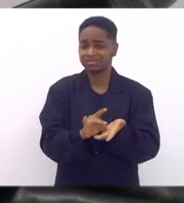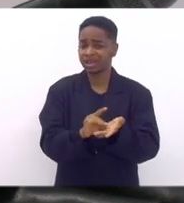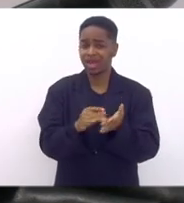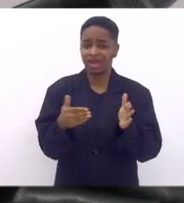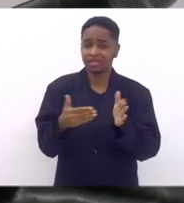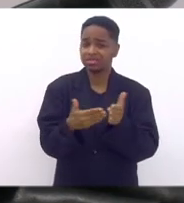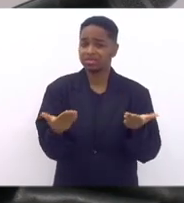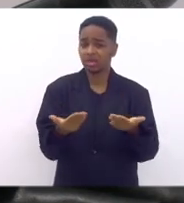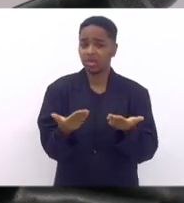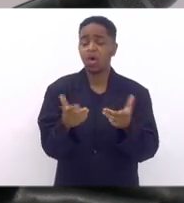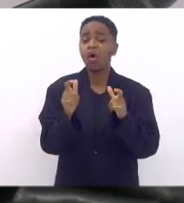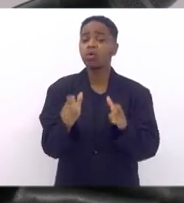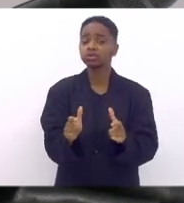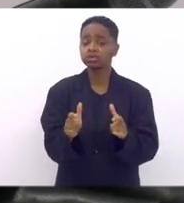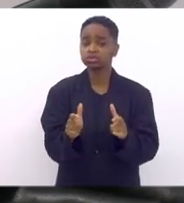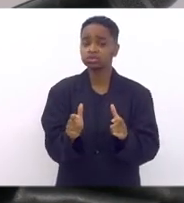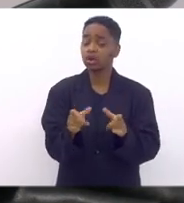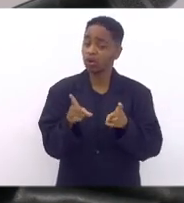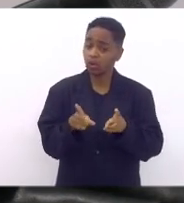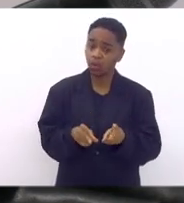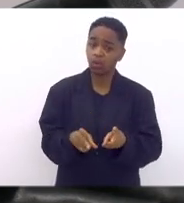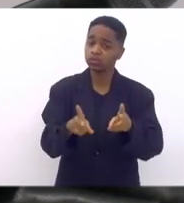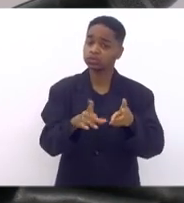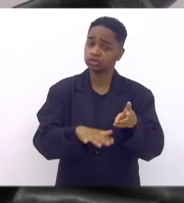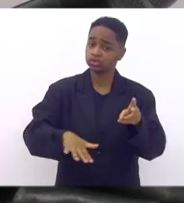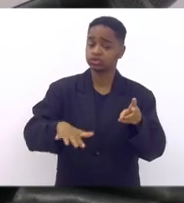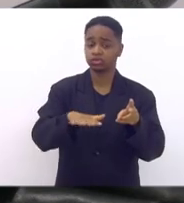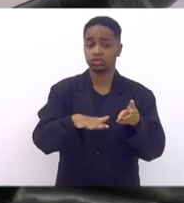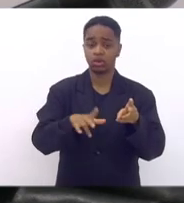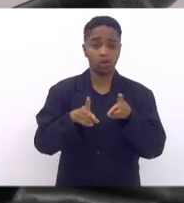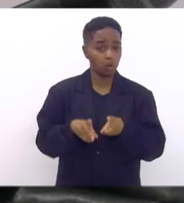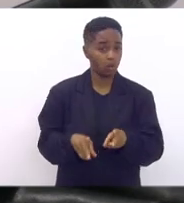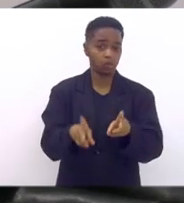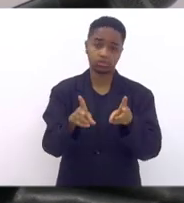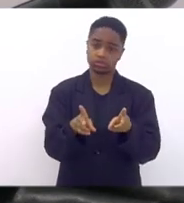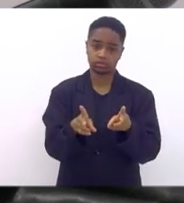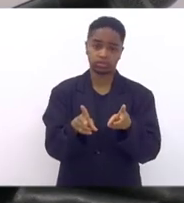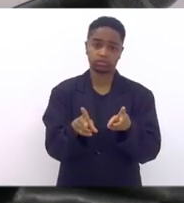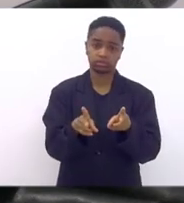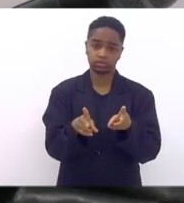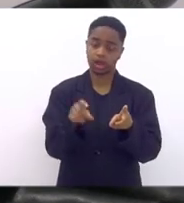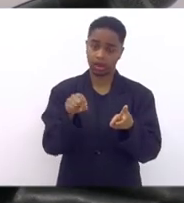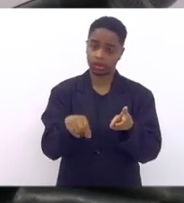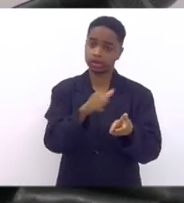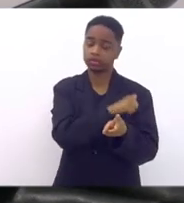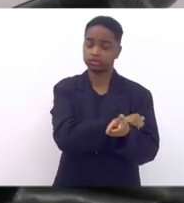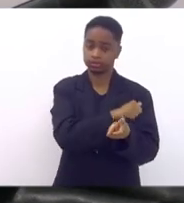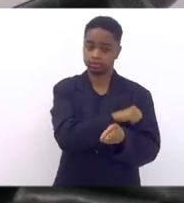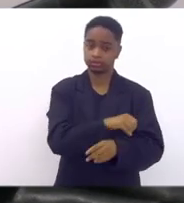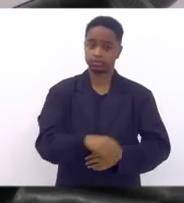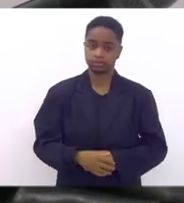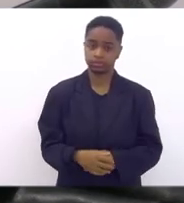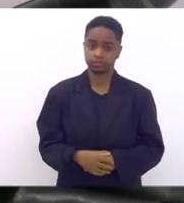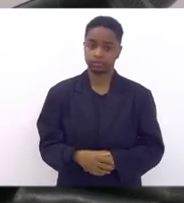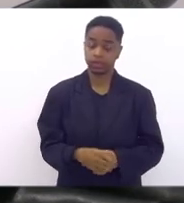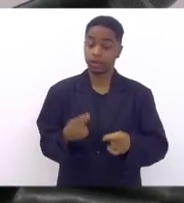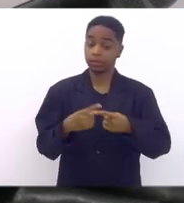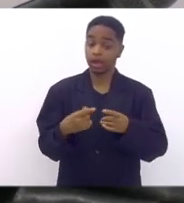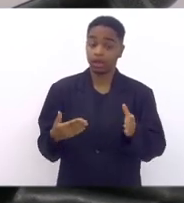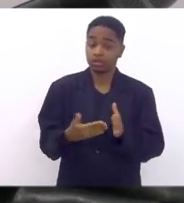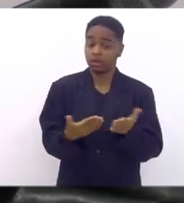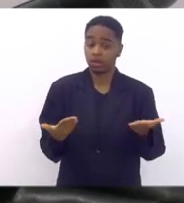hoje esse navio tá onde tá no porto tá tracado no porto do Rio de Janeiro por quê Porque até agora a